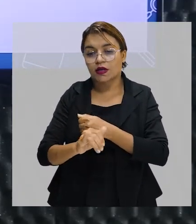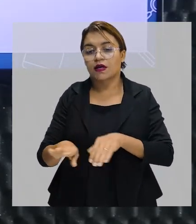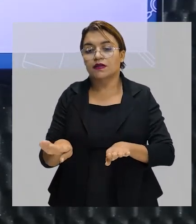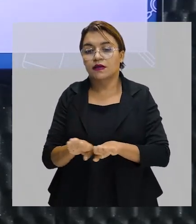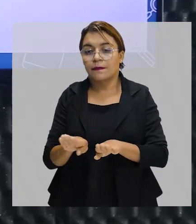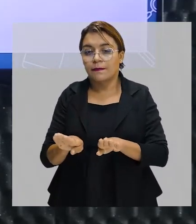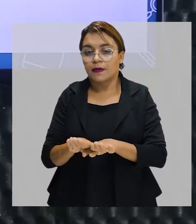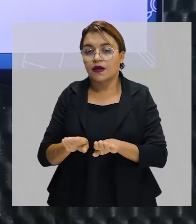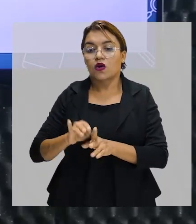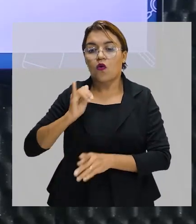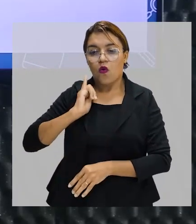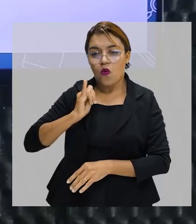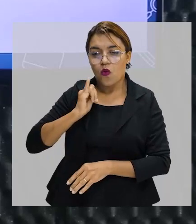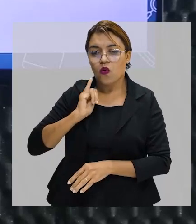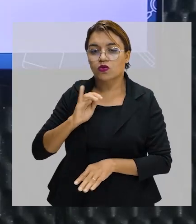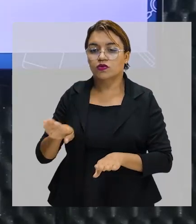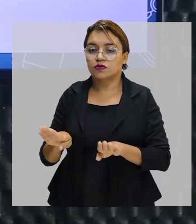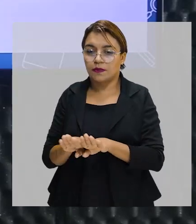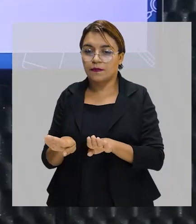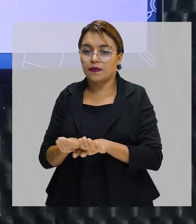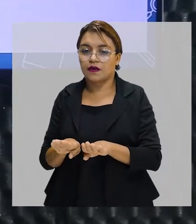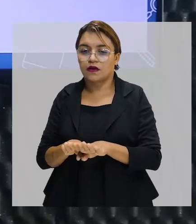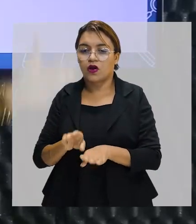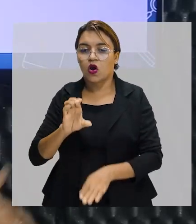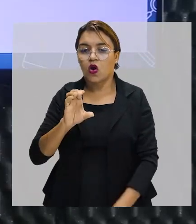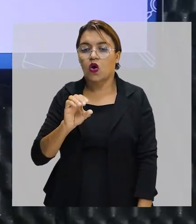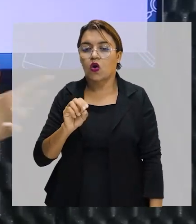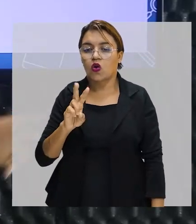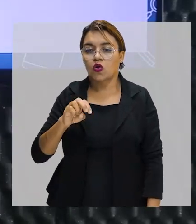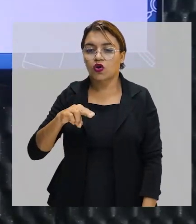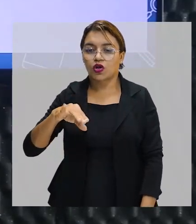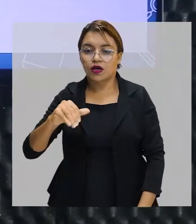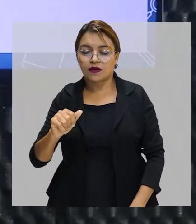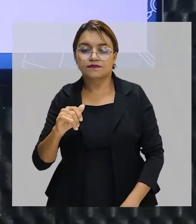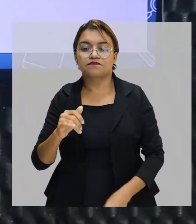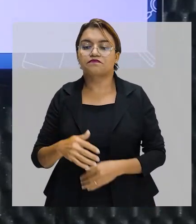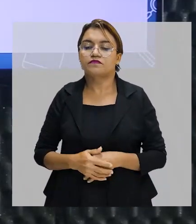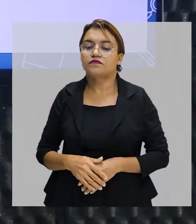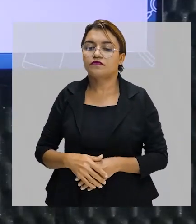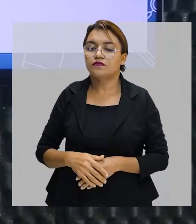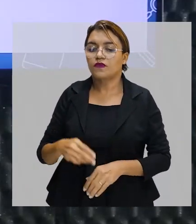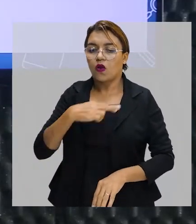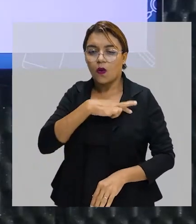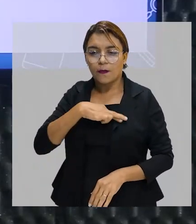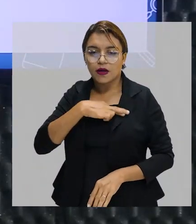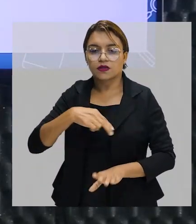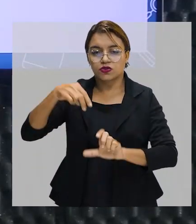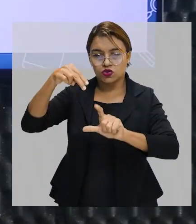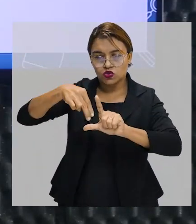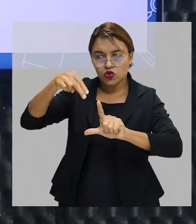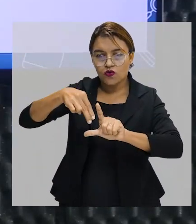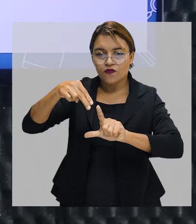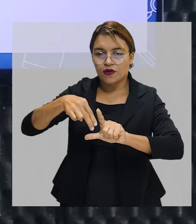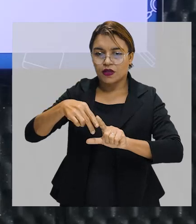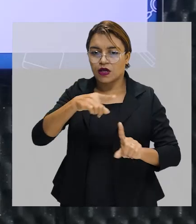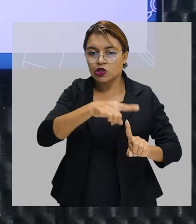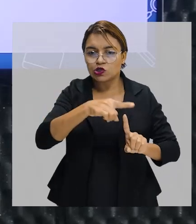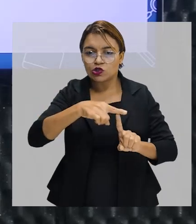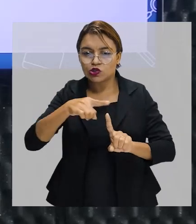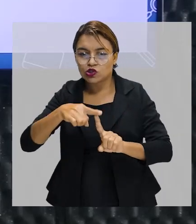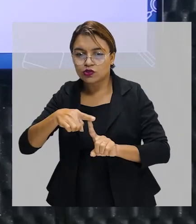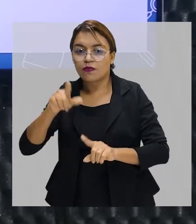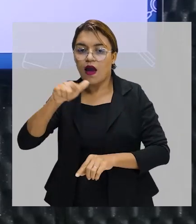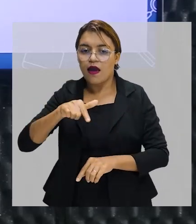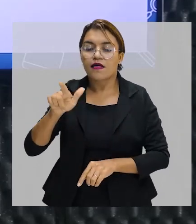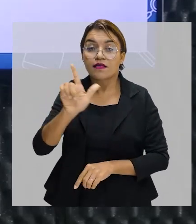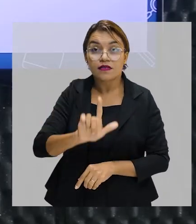que é baseada em fatos e tem um tom humorístico. Tem o romance, tem a novela, enfim. Eu uso esses textos, são chamados